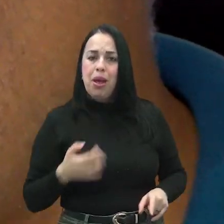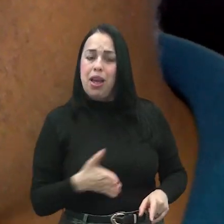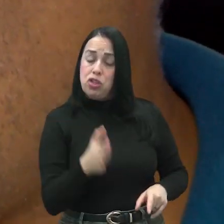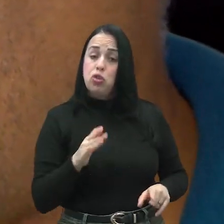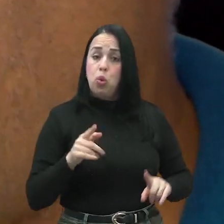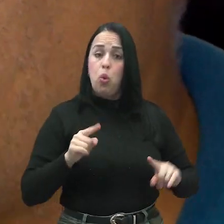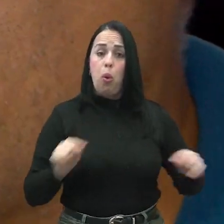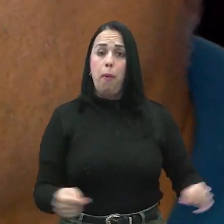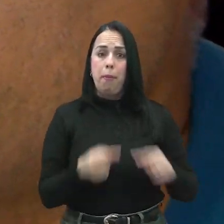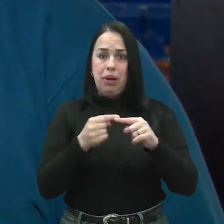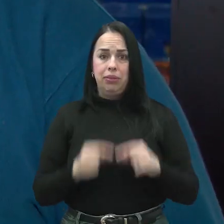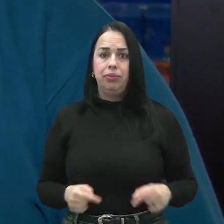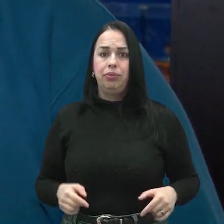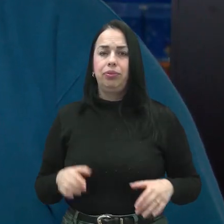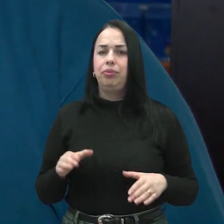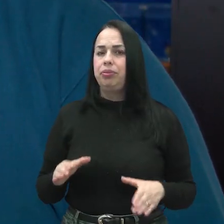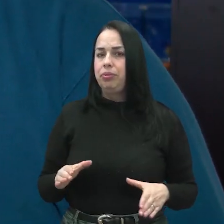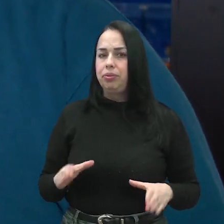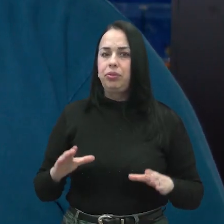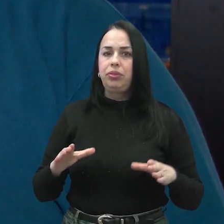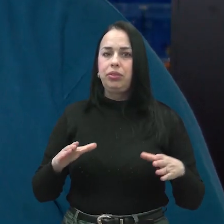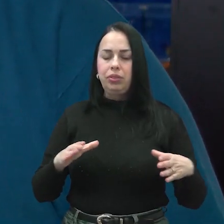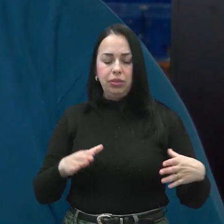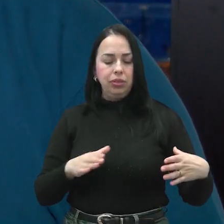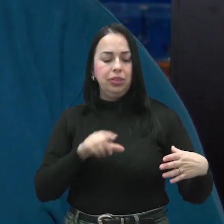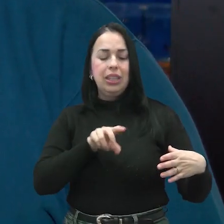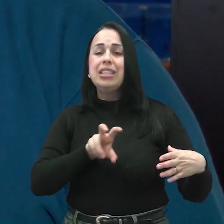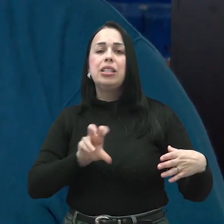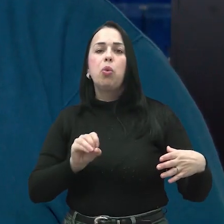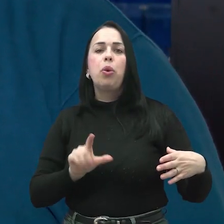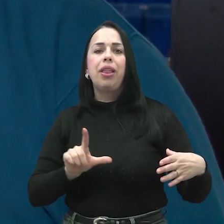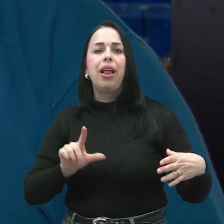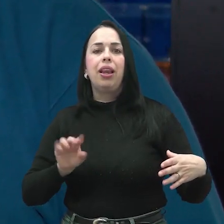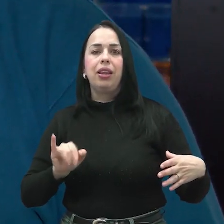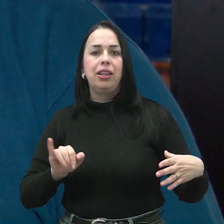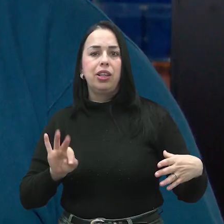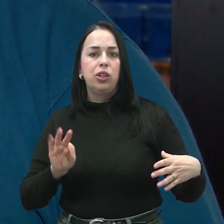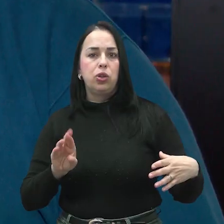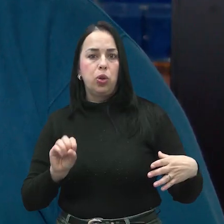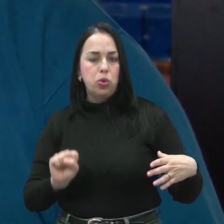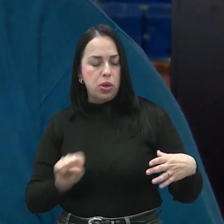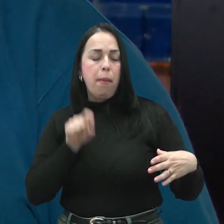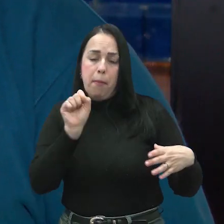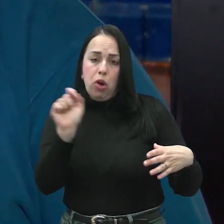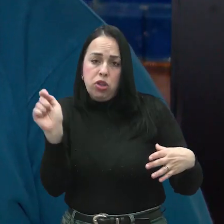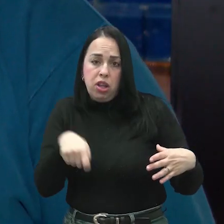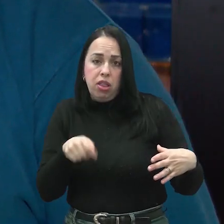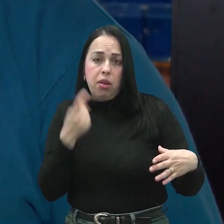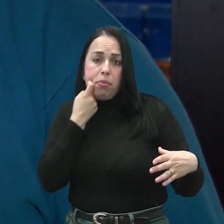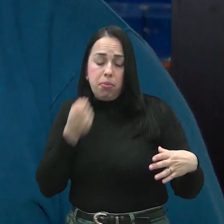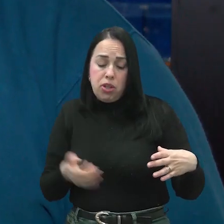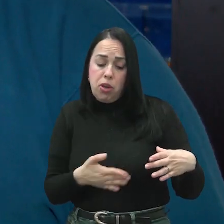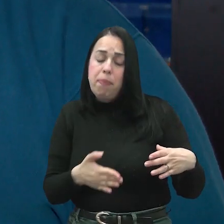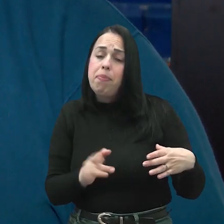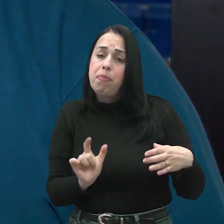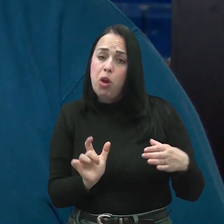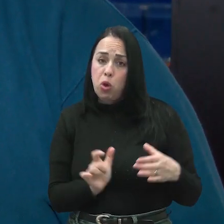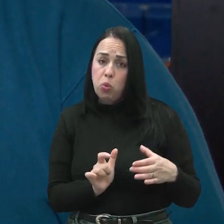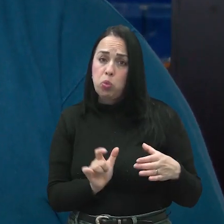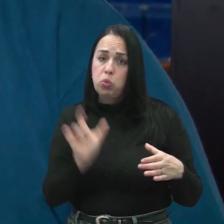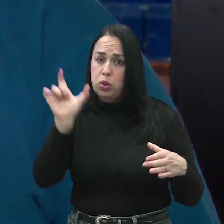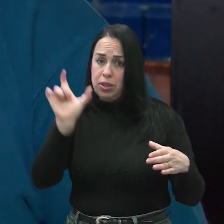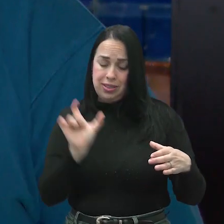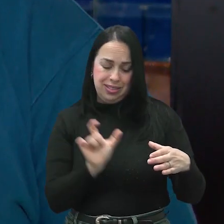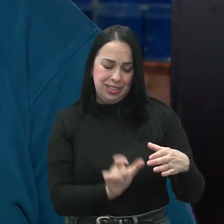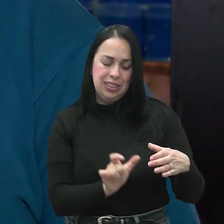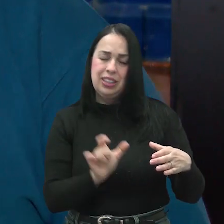indicados para o processo. Se você tem uma pequena aquaponia de 50 litros, por exemplo, a gente pode trabalhar com peixes pequenos, tá? Então, você